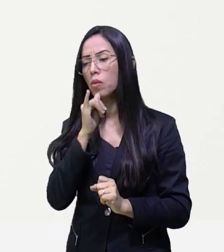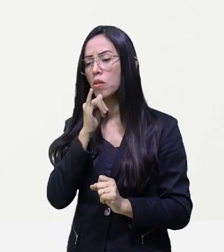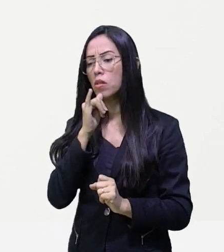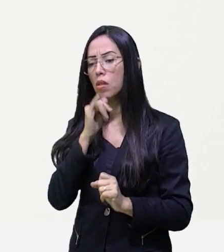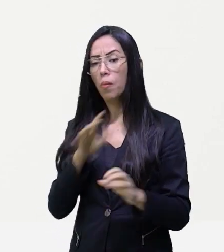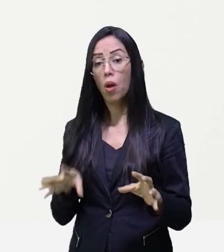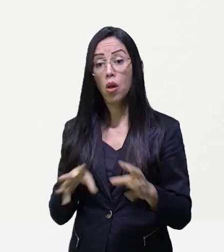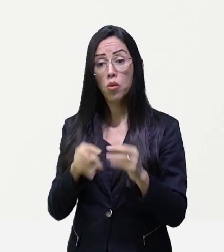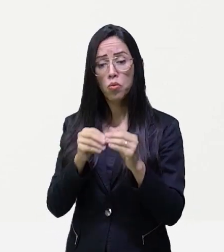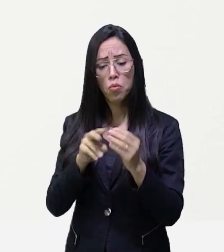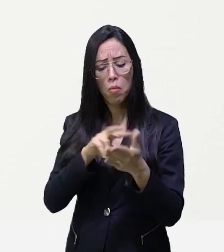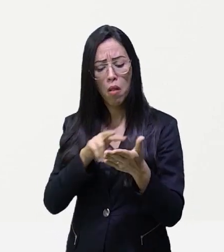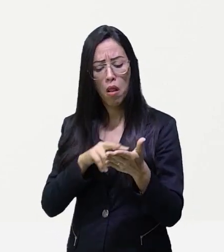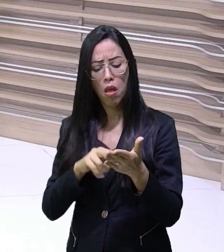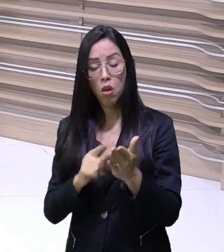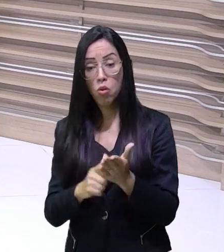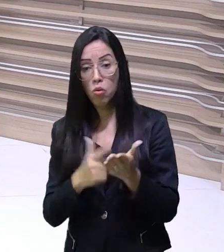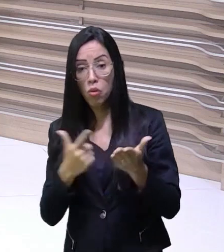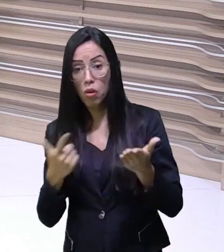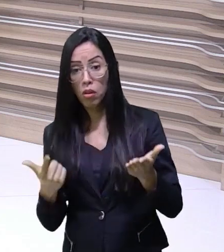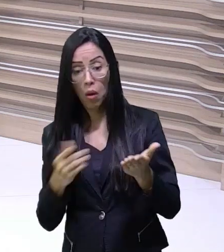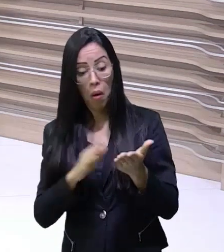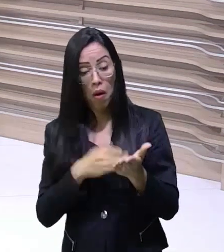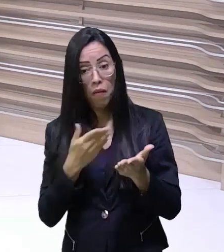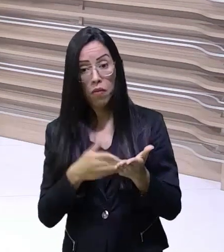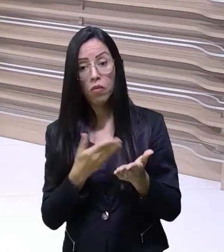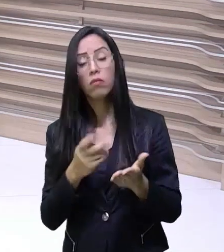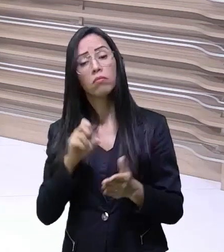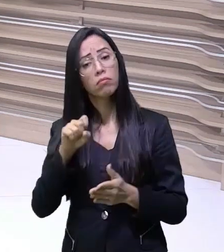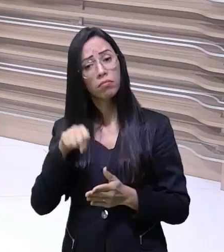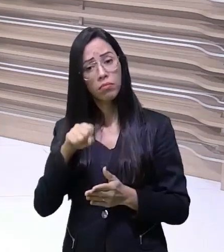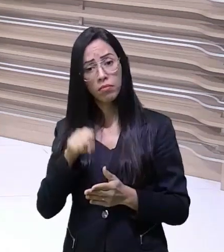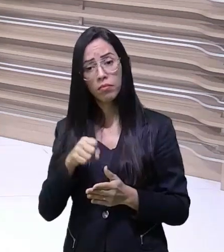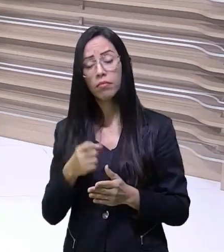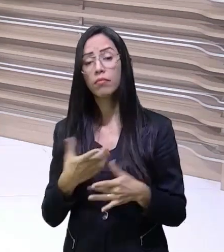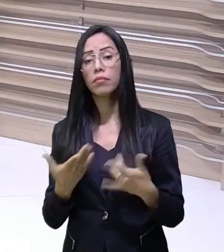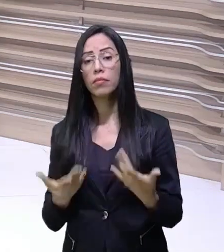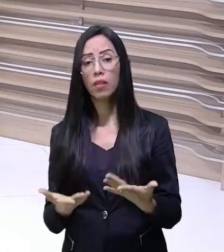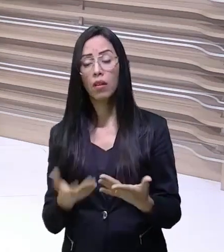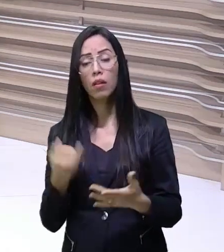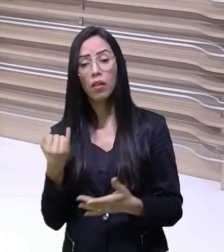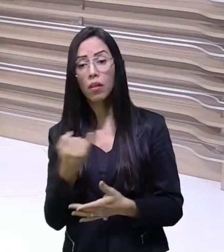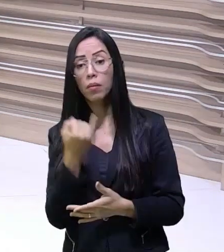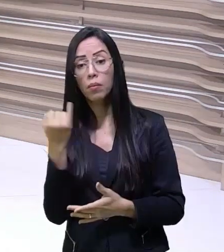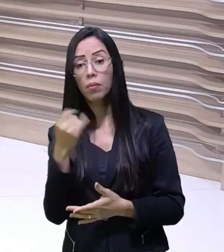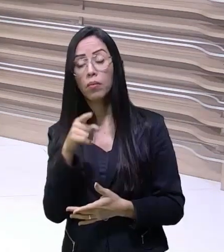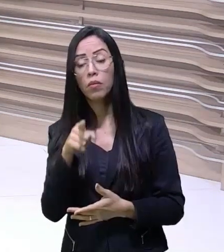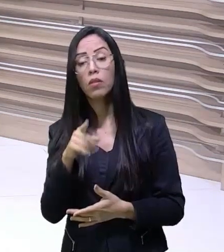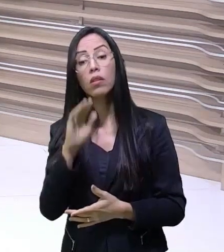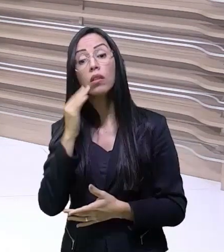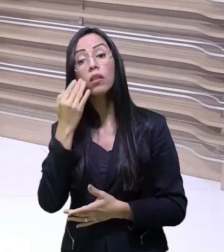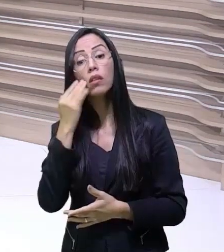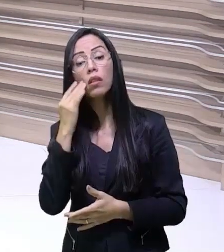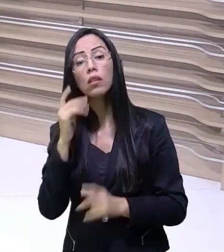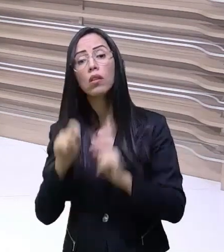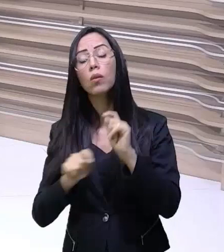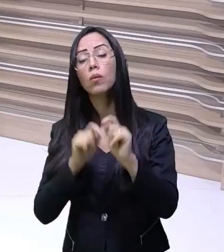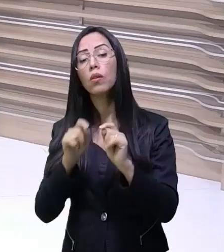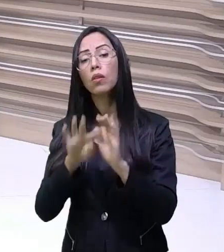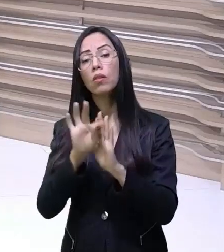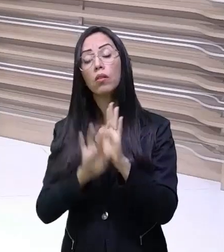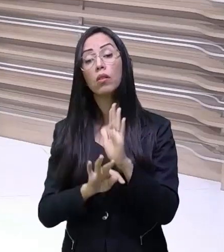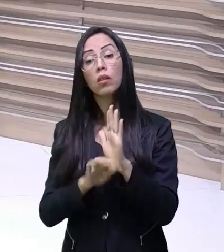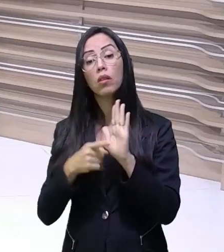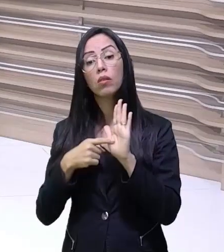revista? Claro que pode, gente. Por isso é importante vocês prestarem atenção para entender o que é um texto